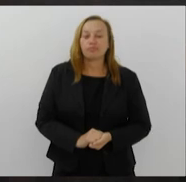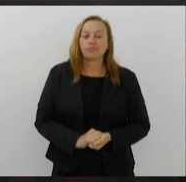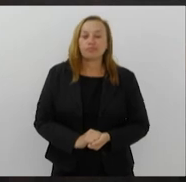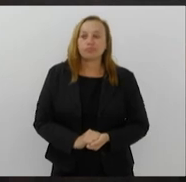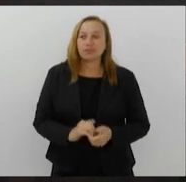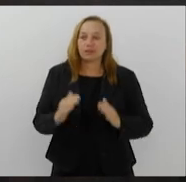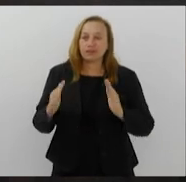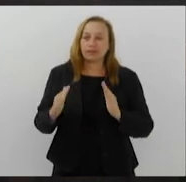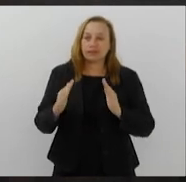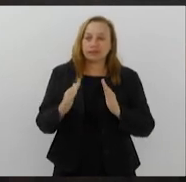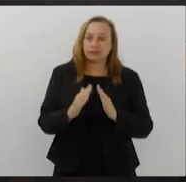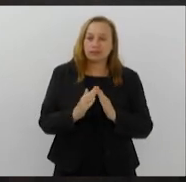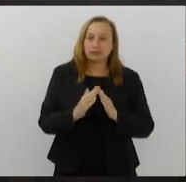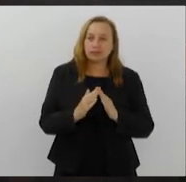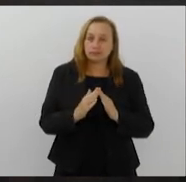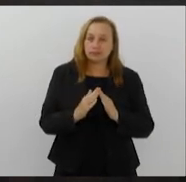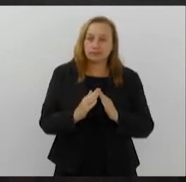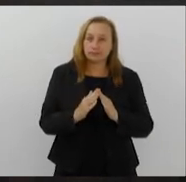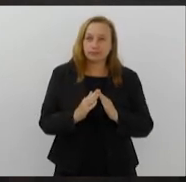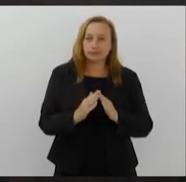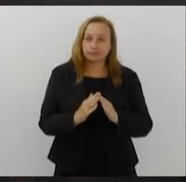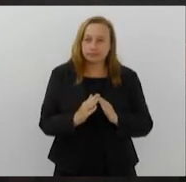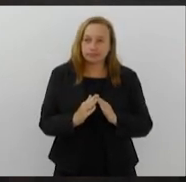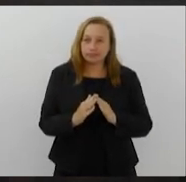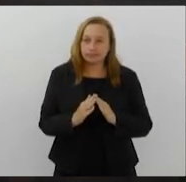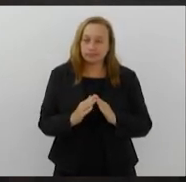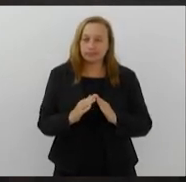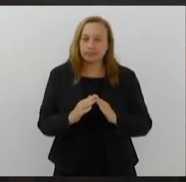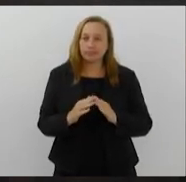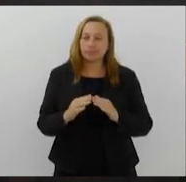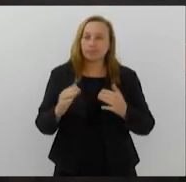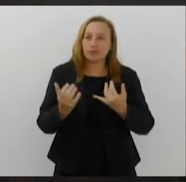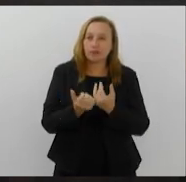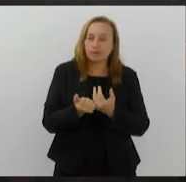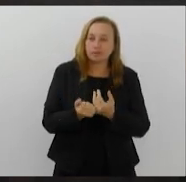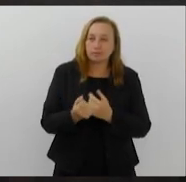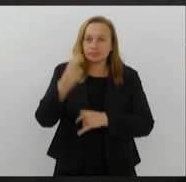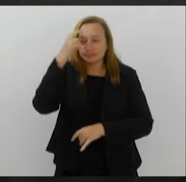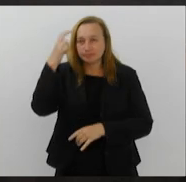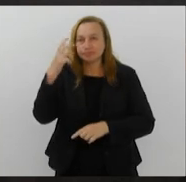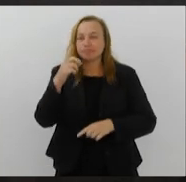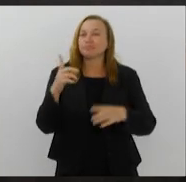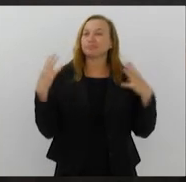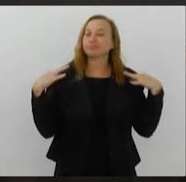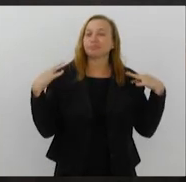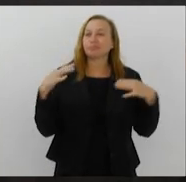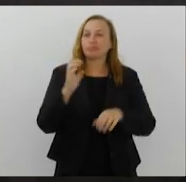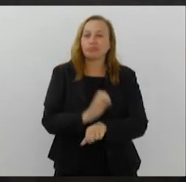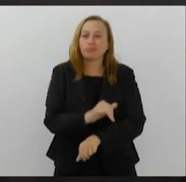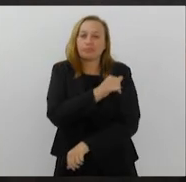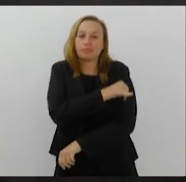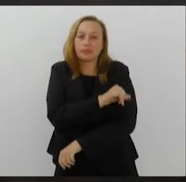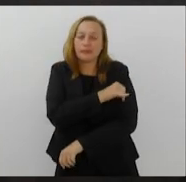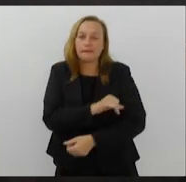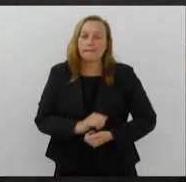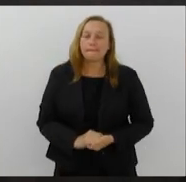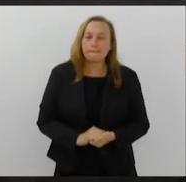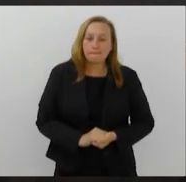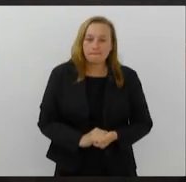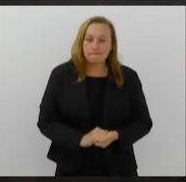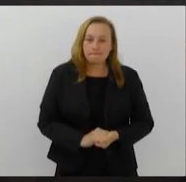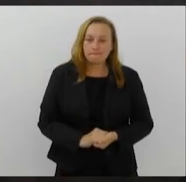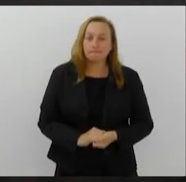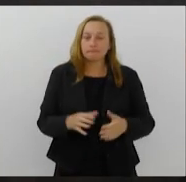de Leituras Gregas e Troianas patrimônio cultural e turístico do Estado do Rio de Janeiro. Pareceres